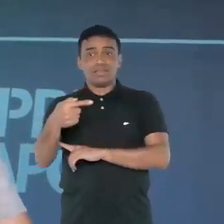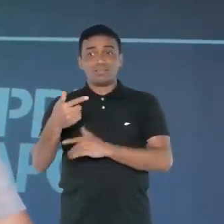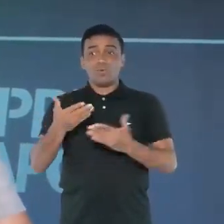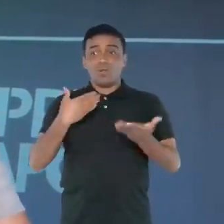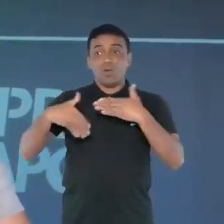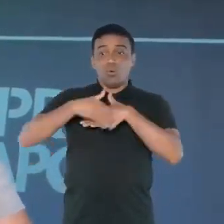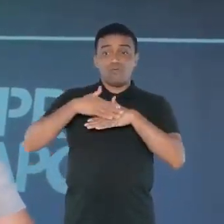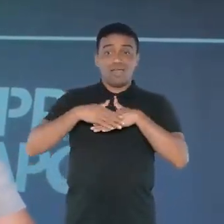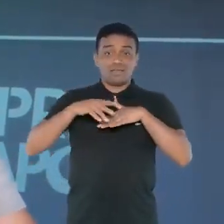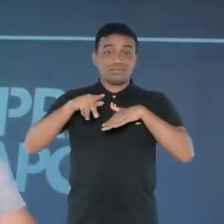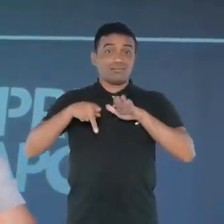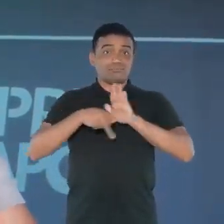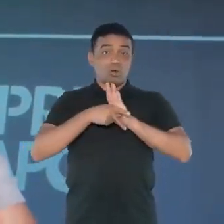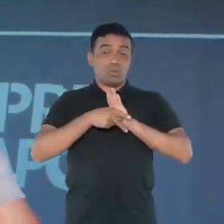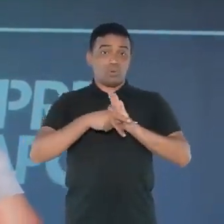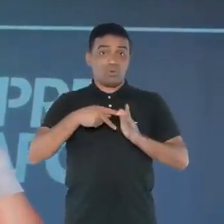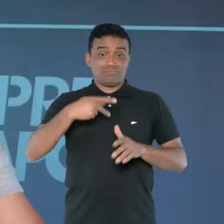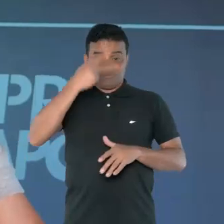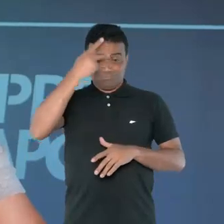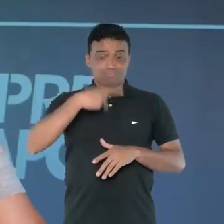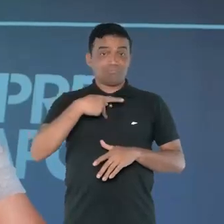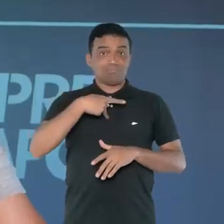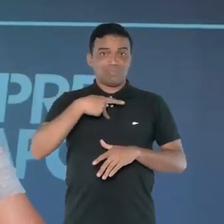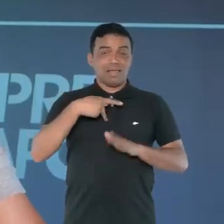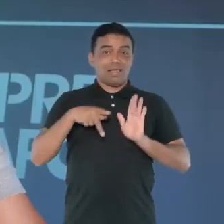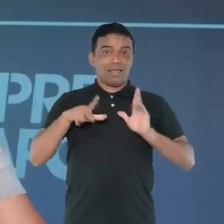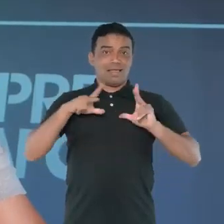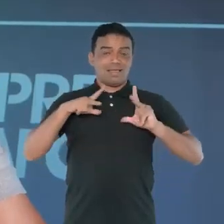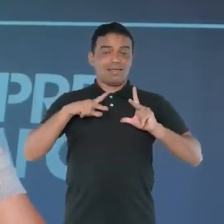comigo próprio. Sim.